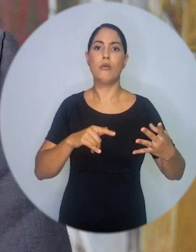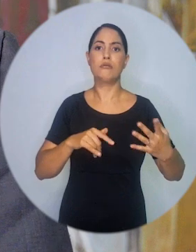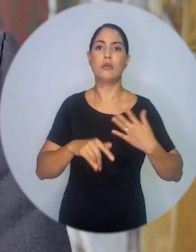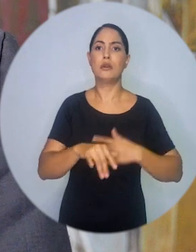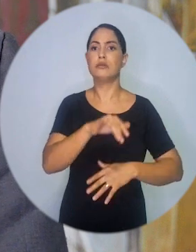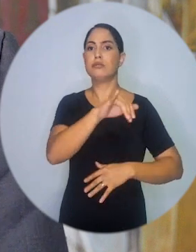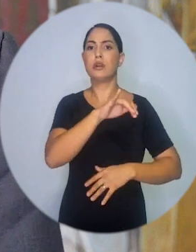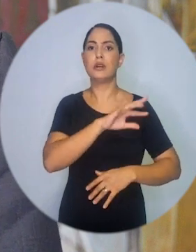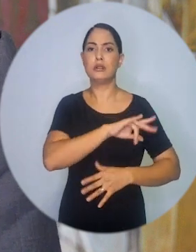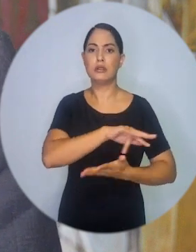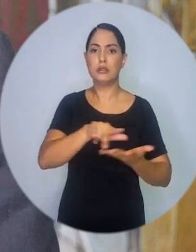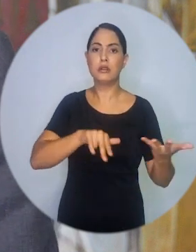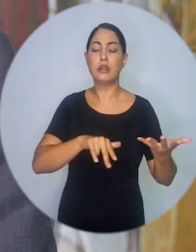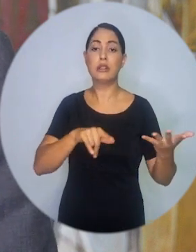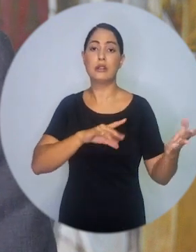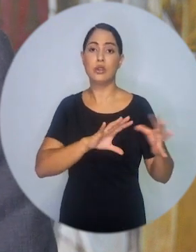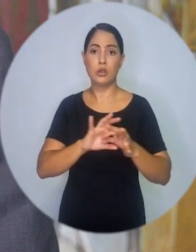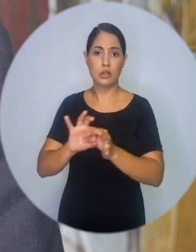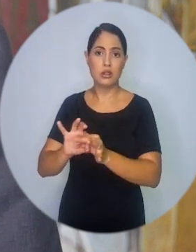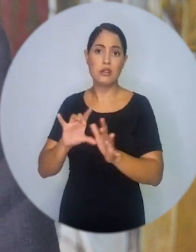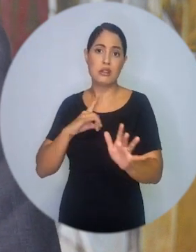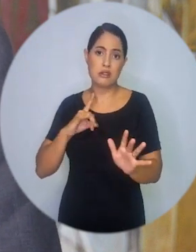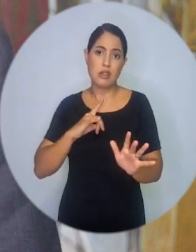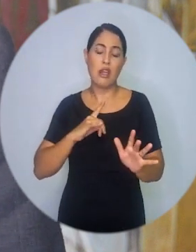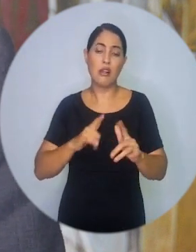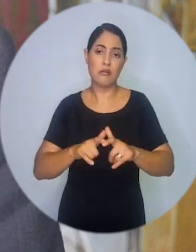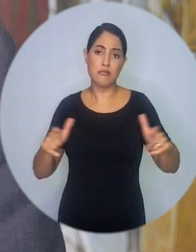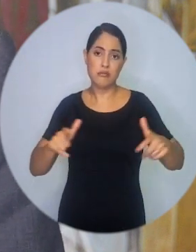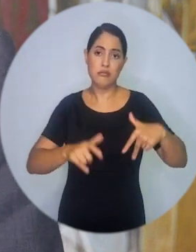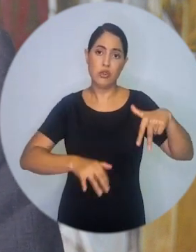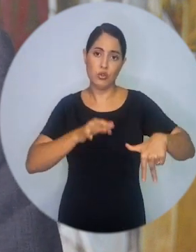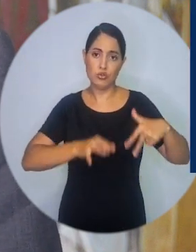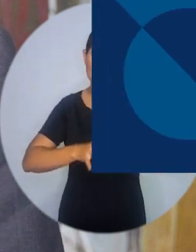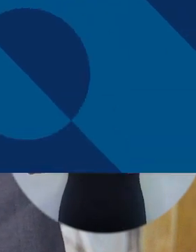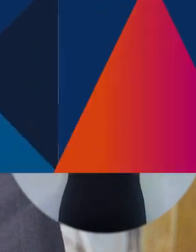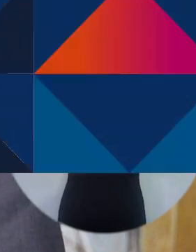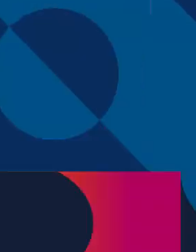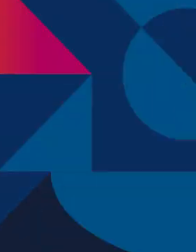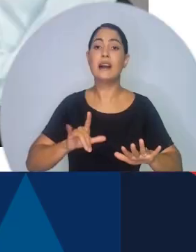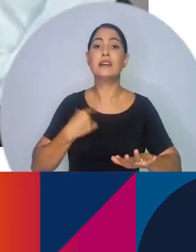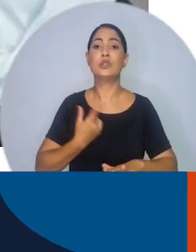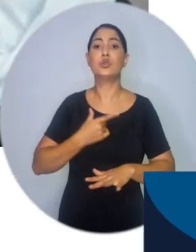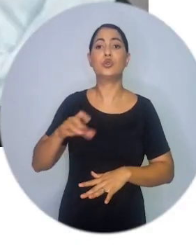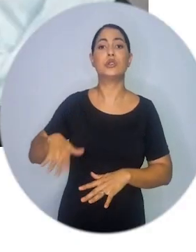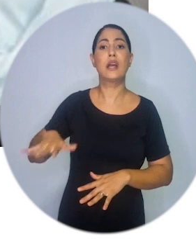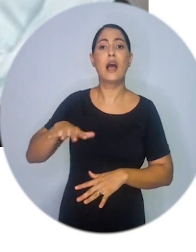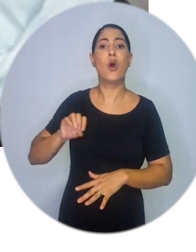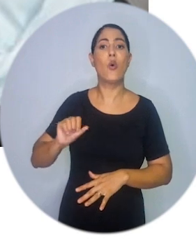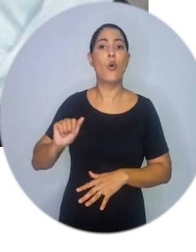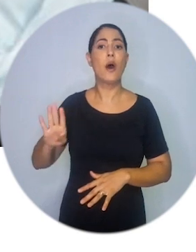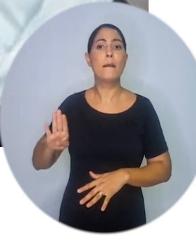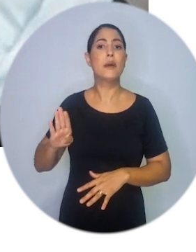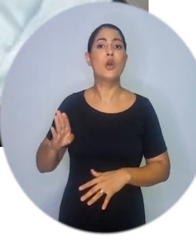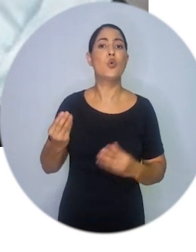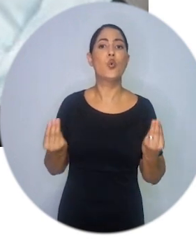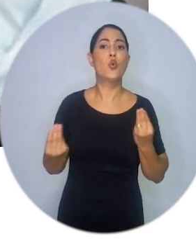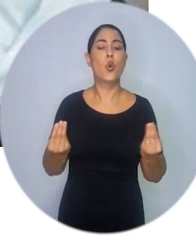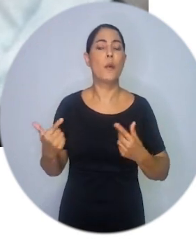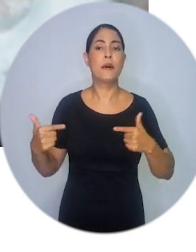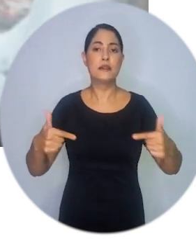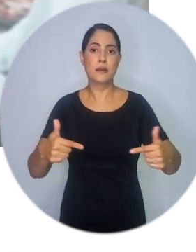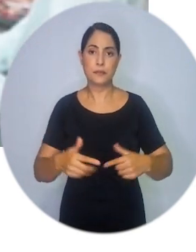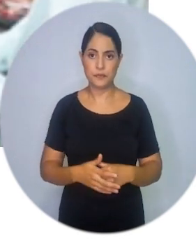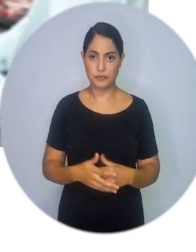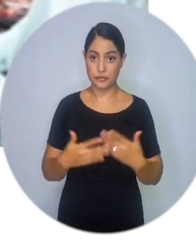um ambiente que realmente envolve uma discussão maior no Poder Judiciário. O que a OAB começou a se movimentar? Para